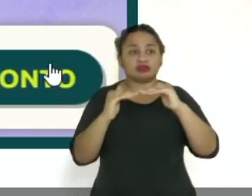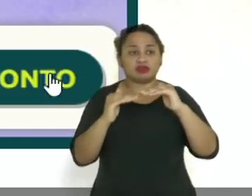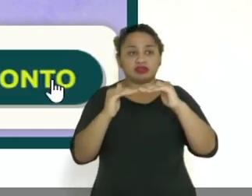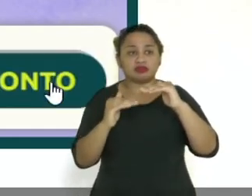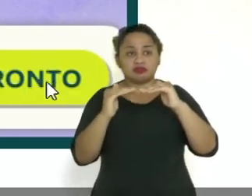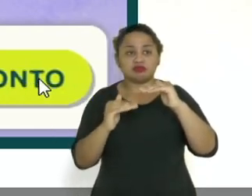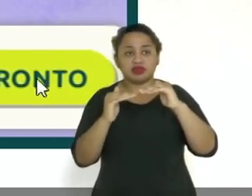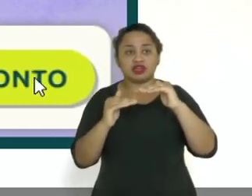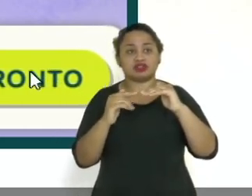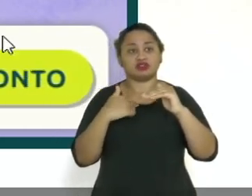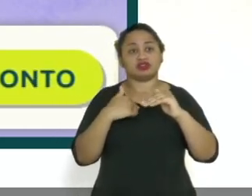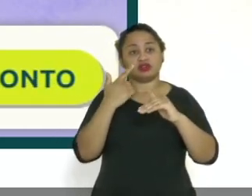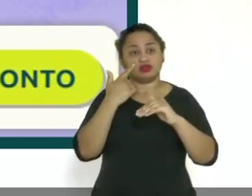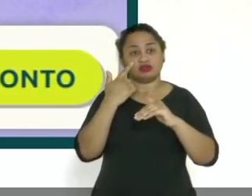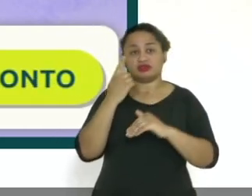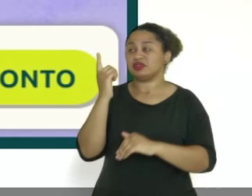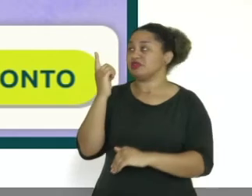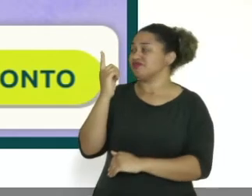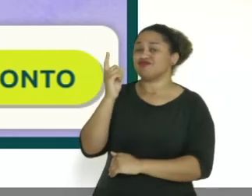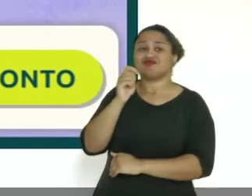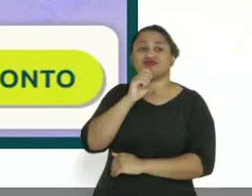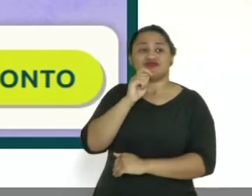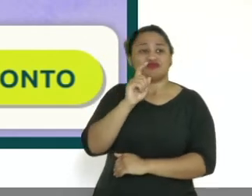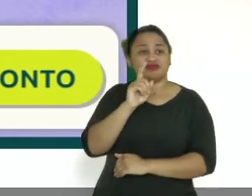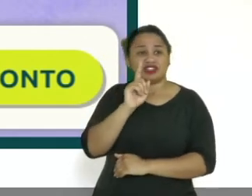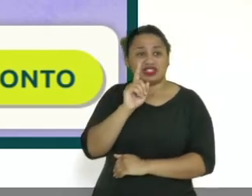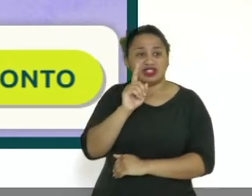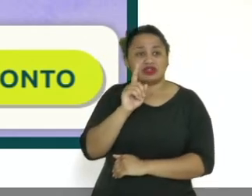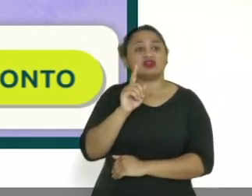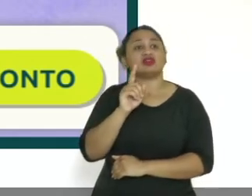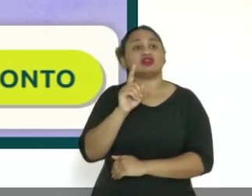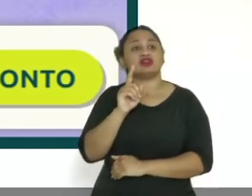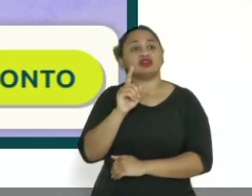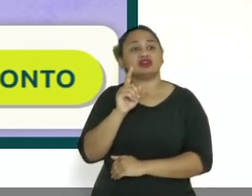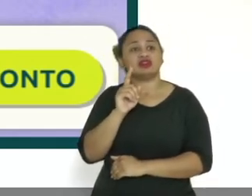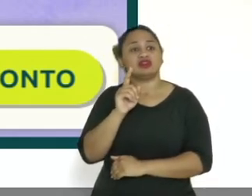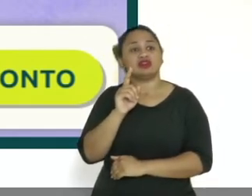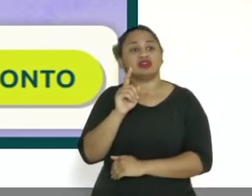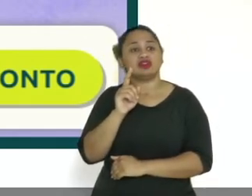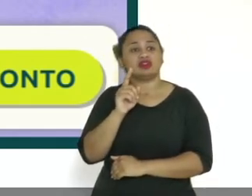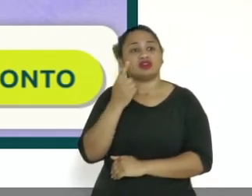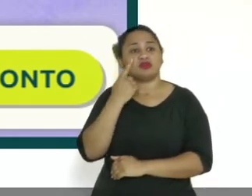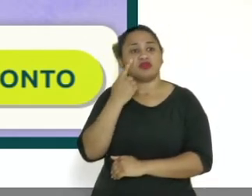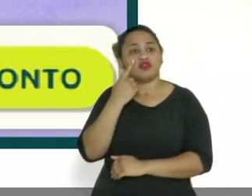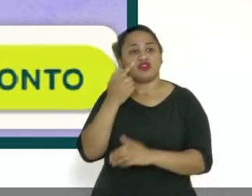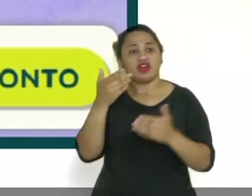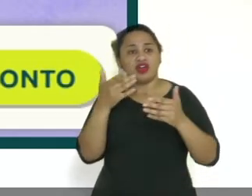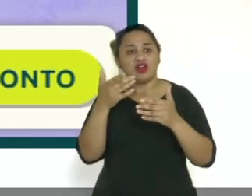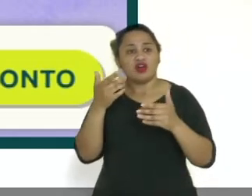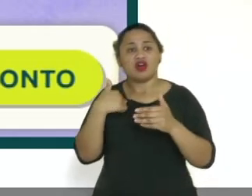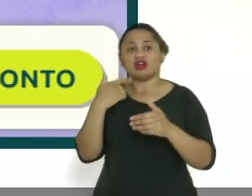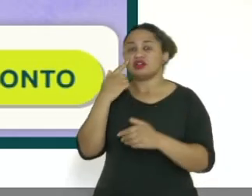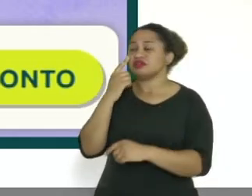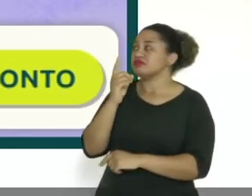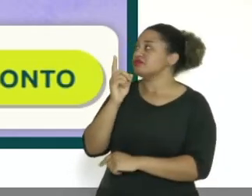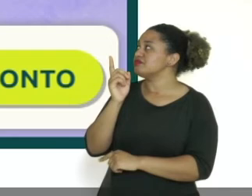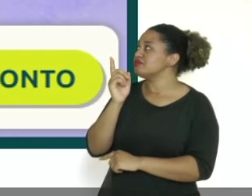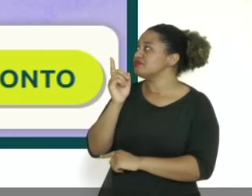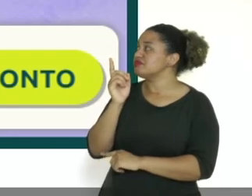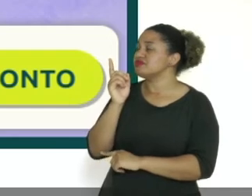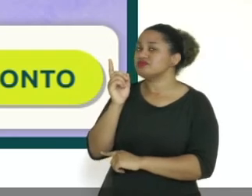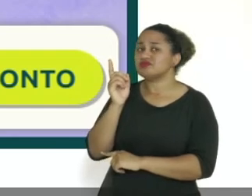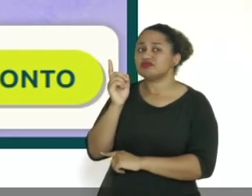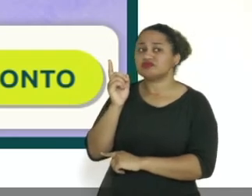só, né? Aí vai dar certo. Eita, 13, 3/4. Vamos ver o que a professora colocou aqui que ele